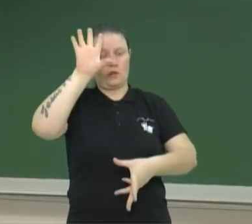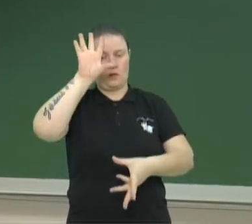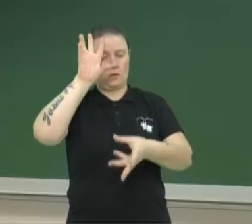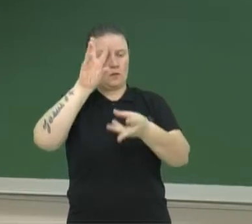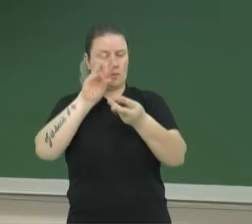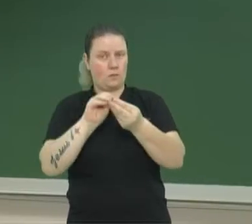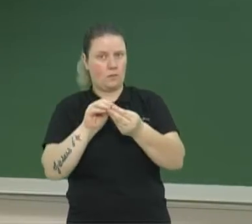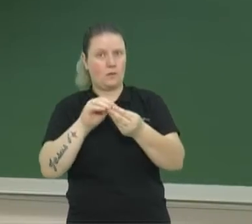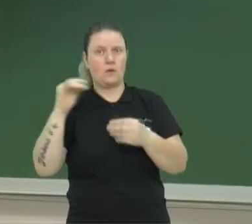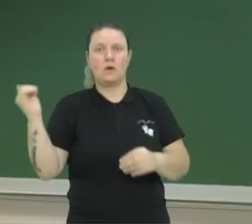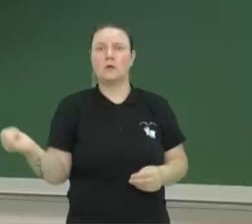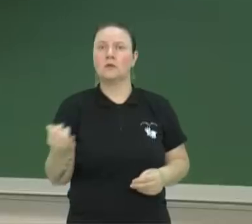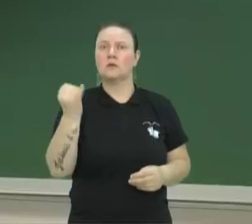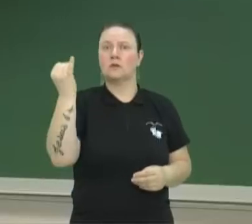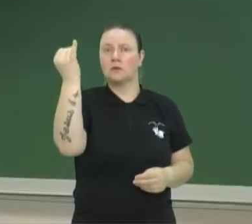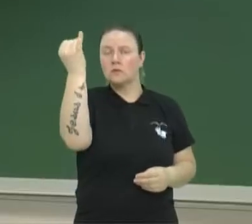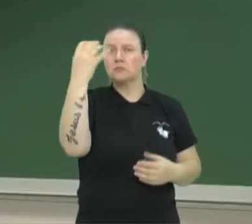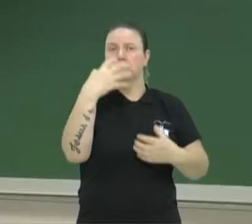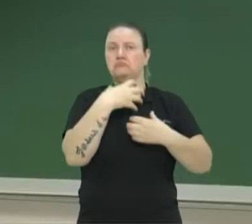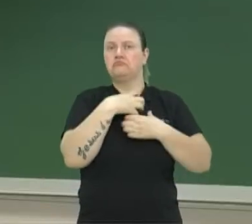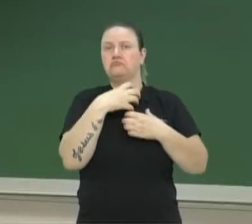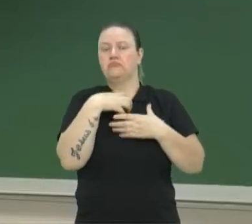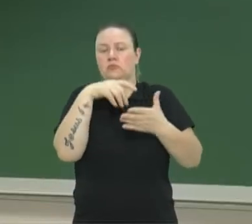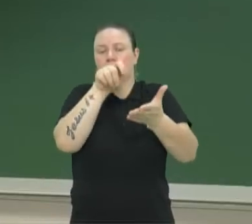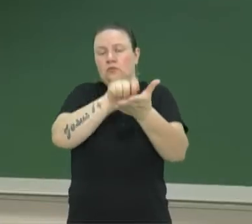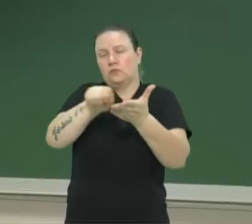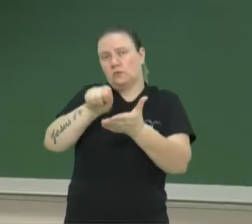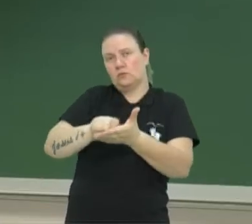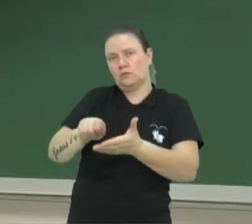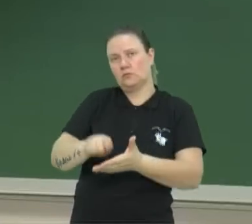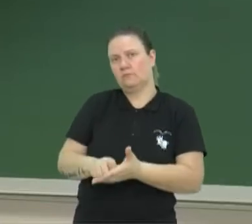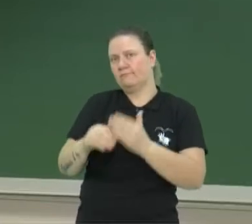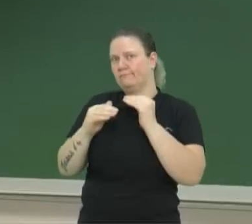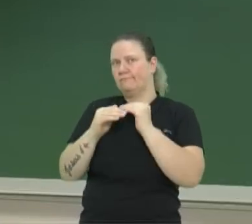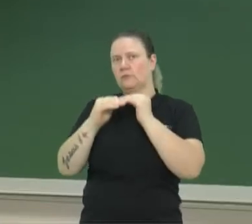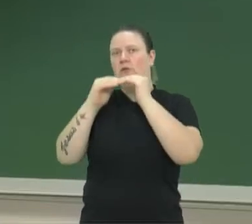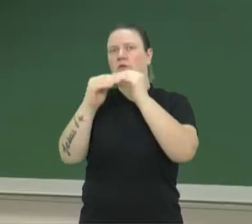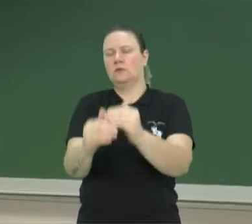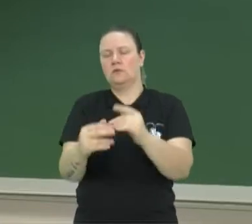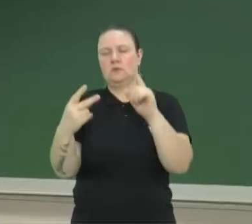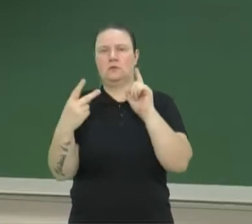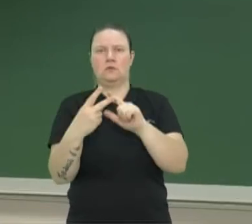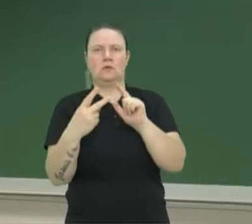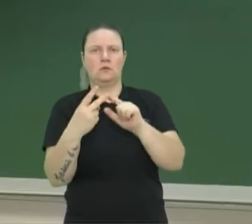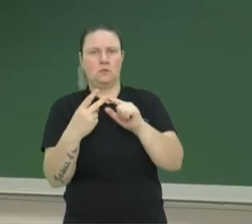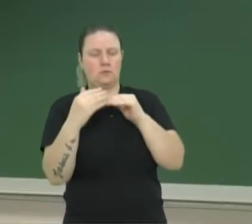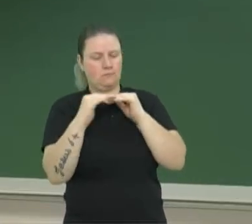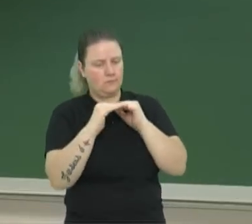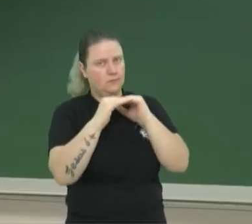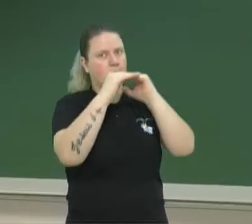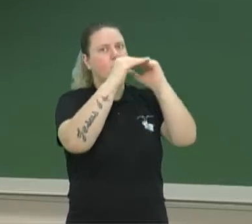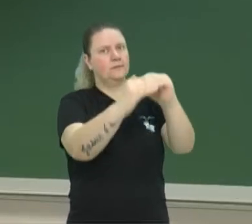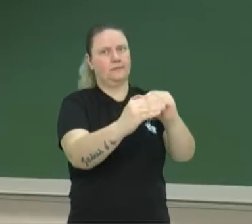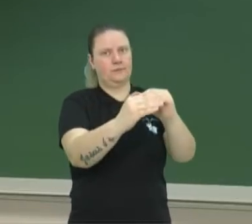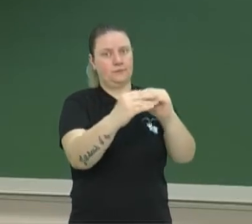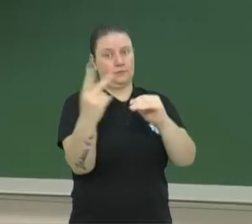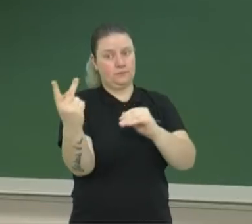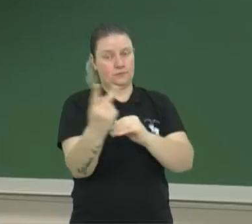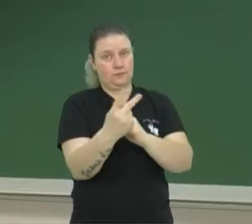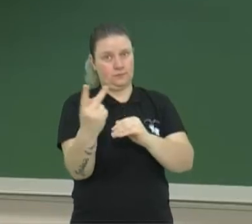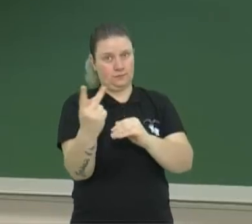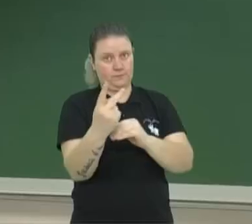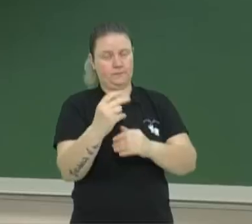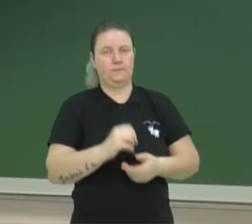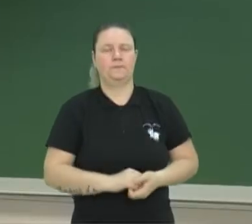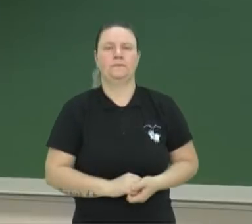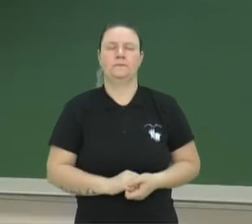das duas formas, né? Tanto dessa forma transcrita, que não é padrão, quanto da forma padrão, certo?